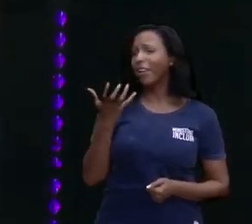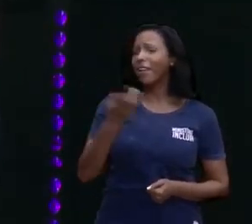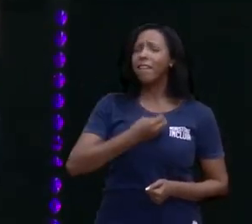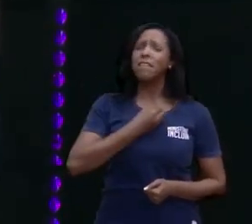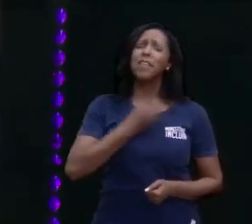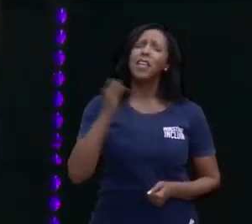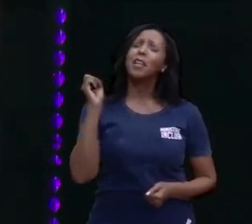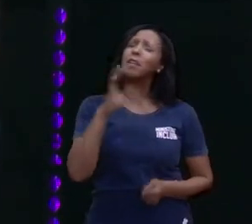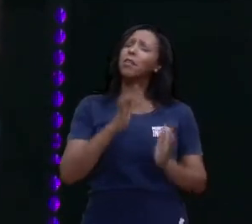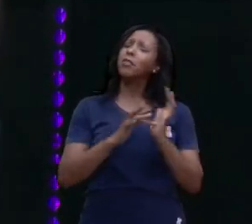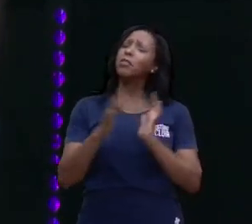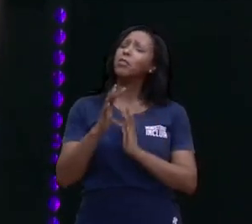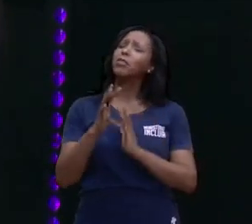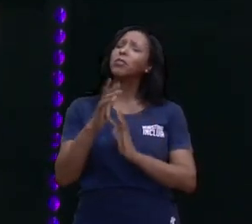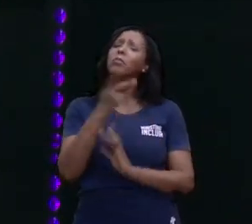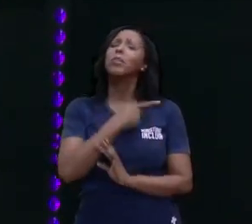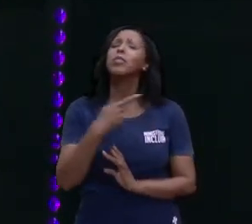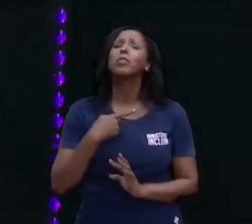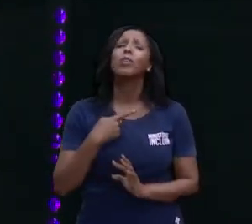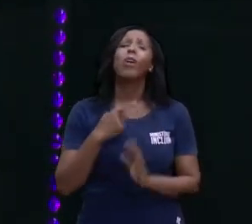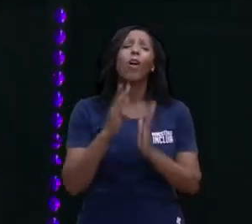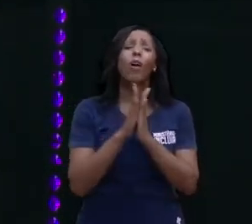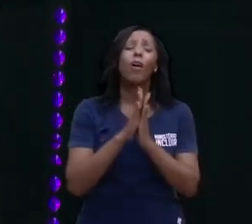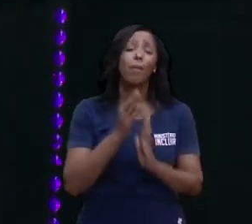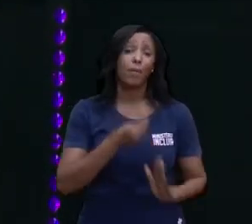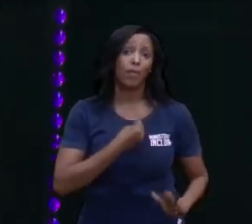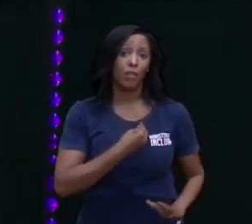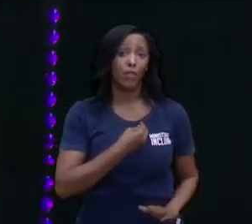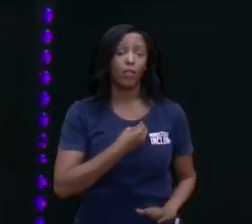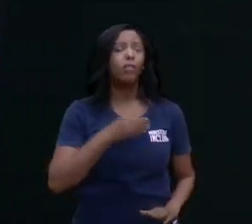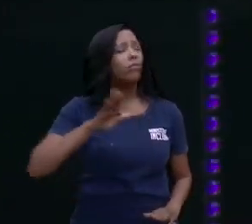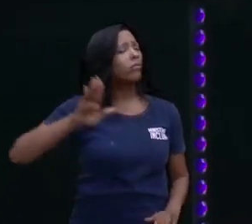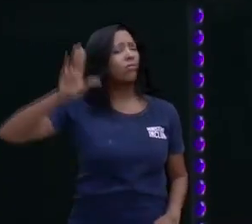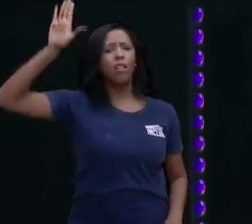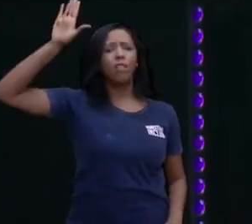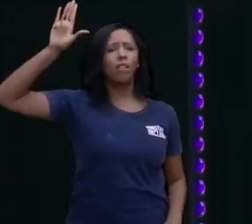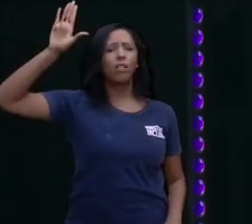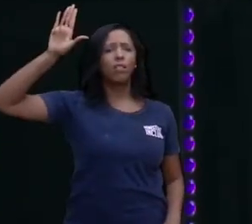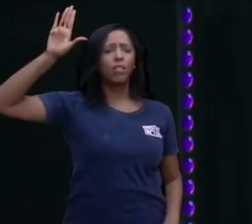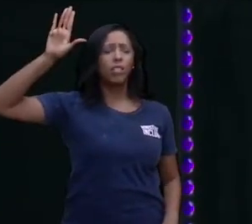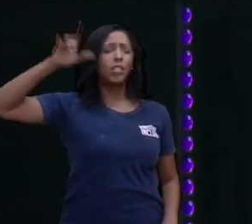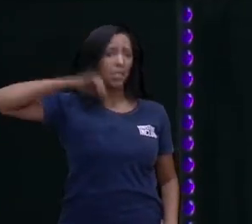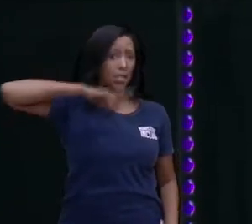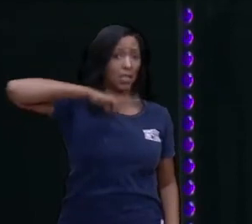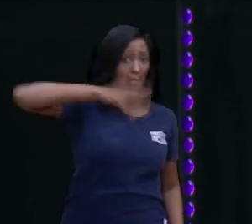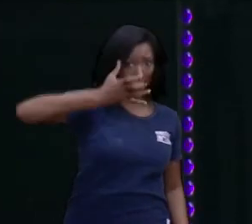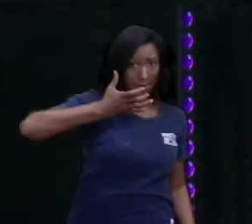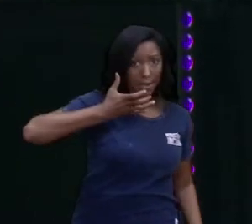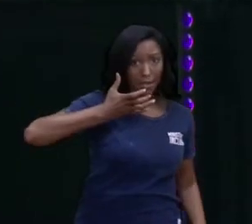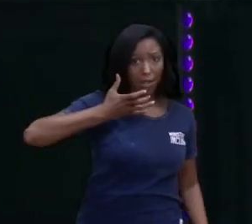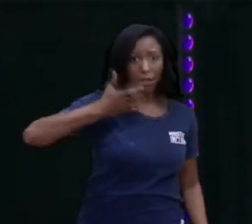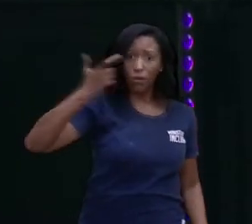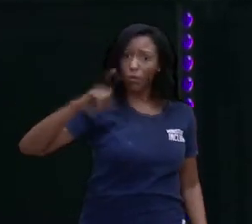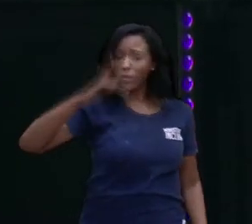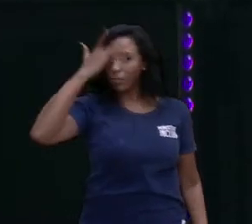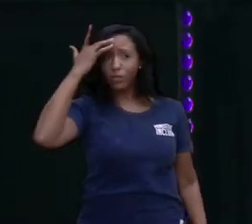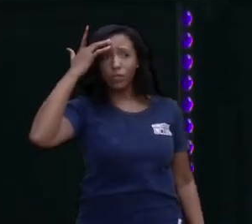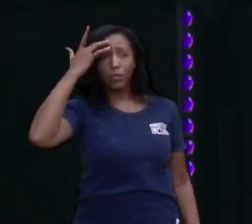quero uma nova vida com Jesus pastor Ore por mim levante bem alto a sua mão eu quero orar em seu favor tem alguém mais alguém aonde